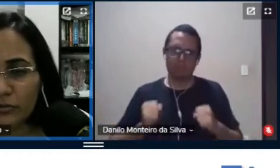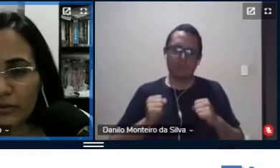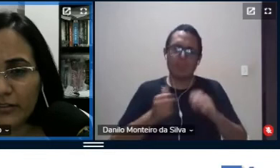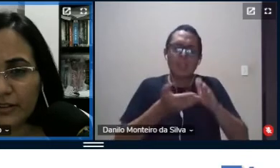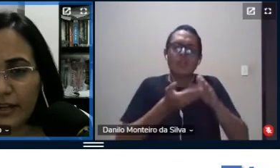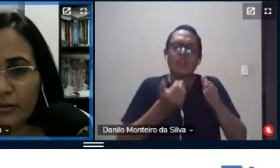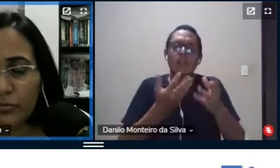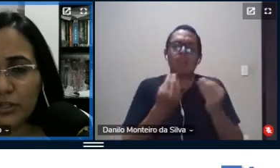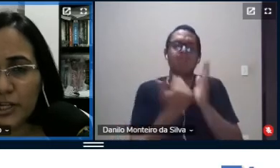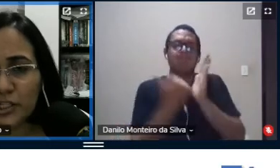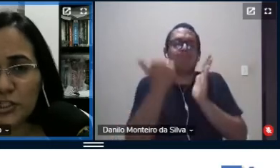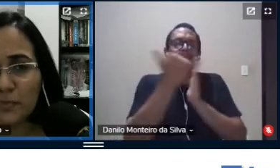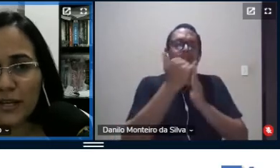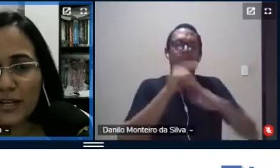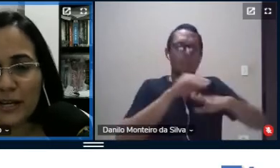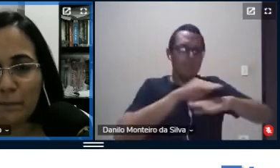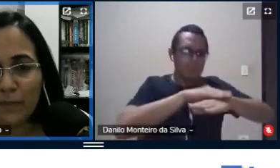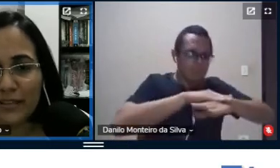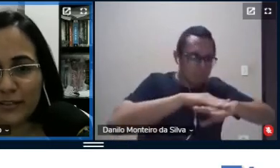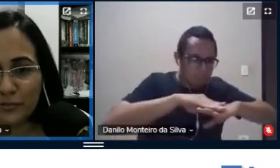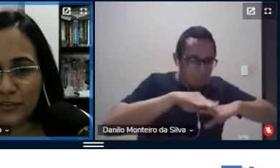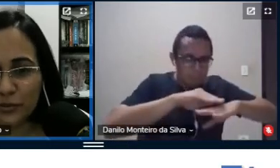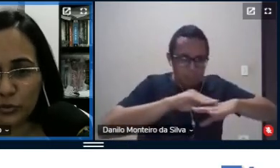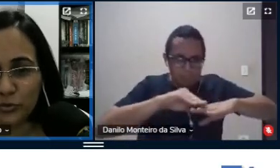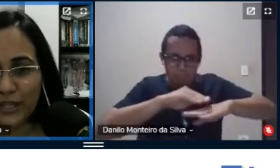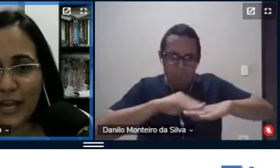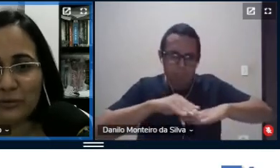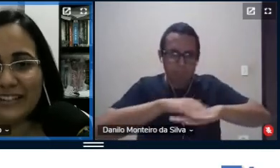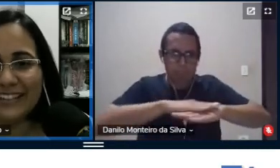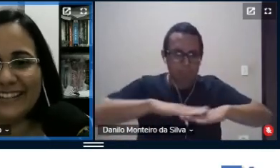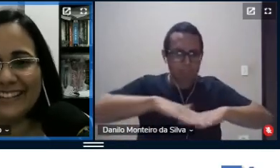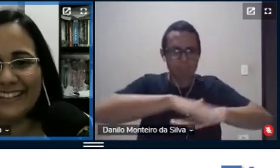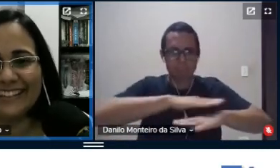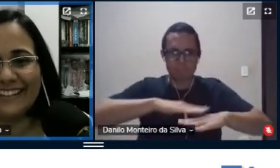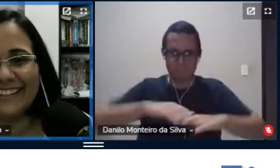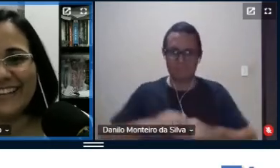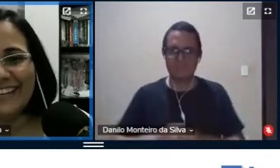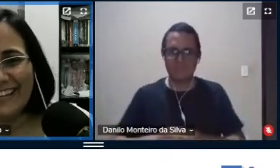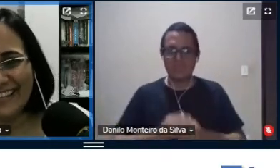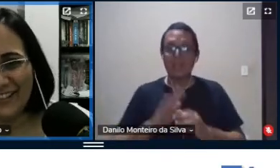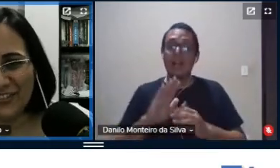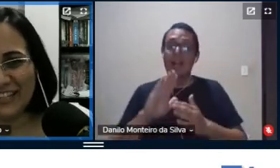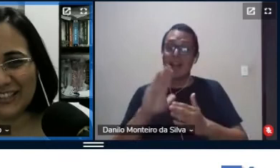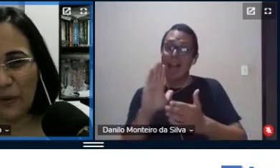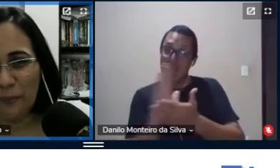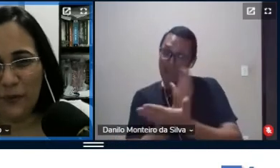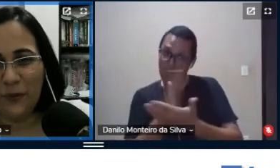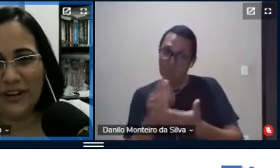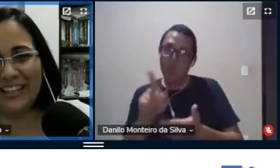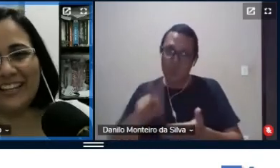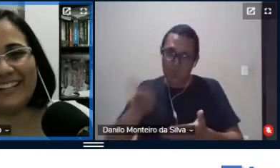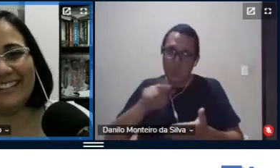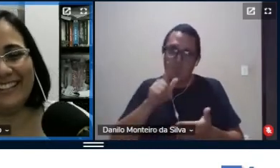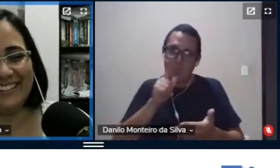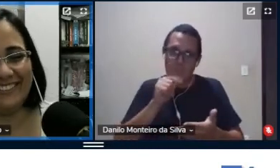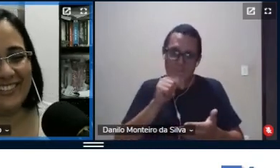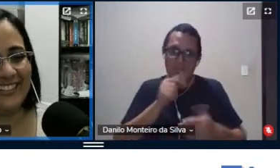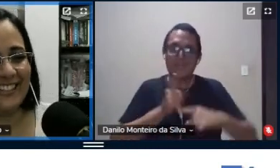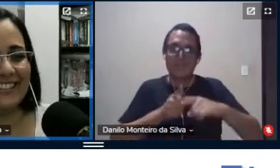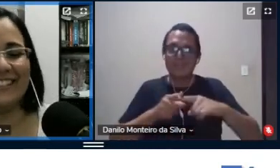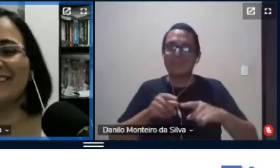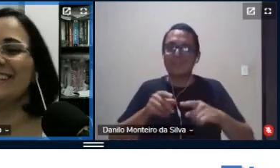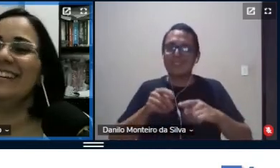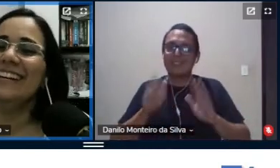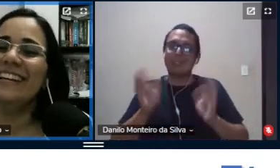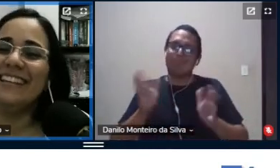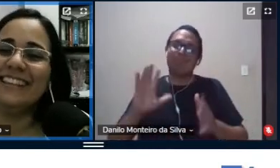os alunos passar água, porque a gente pega a peça que vocês soldaram e fica tão ruim, tô